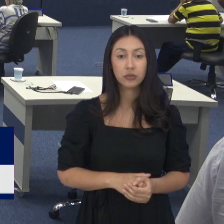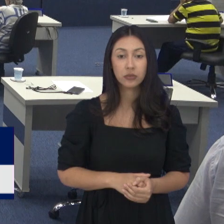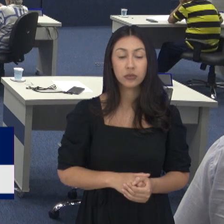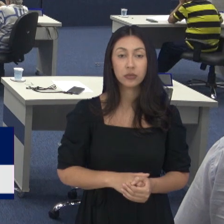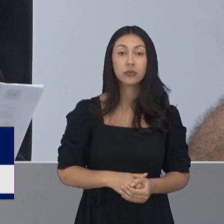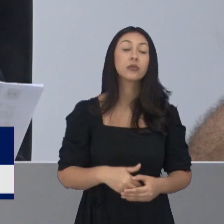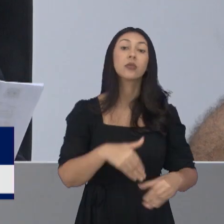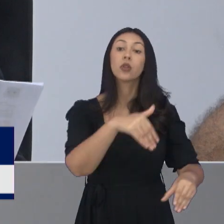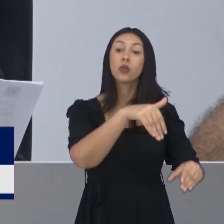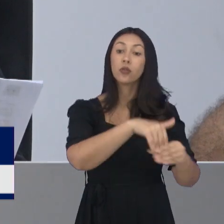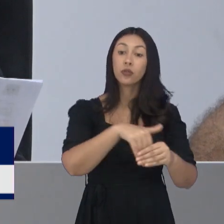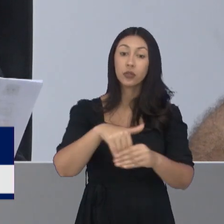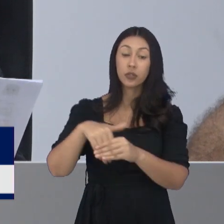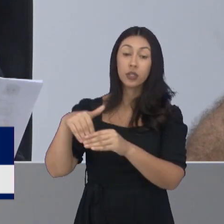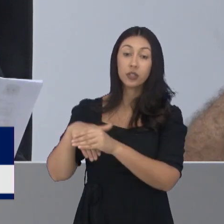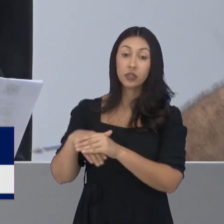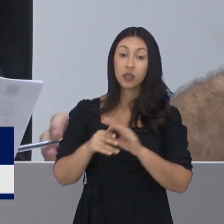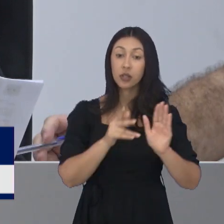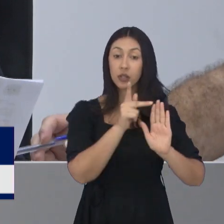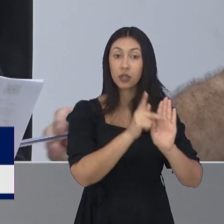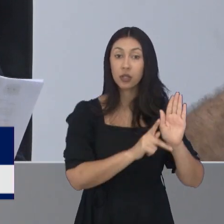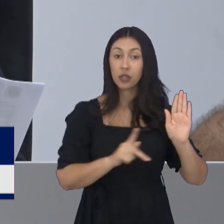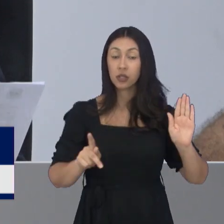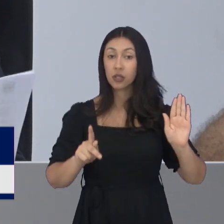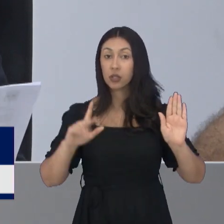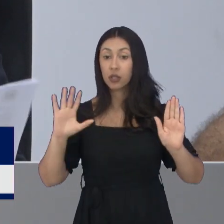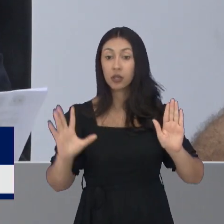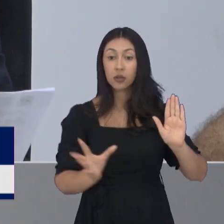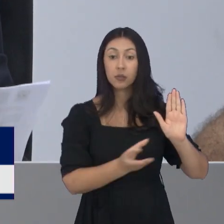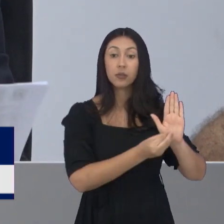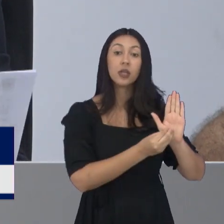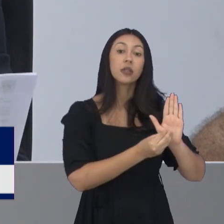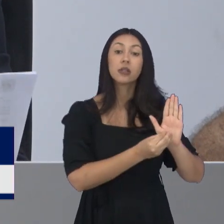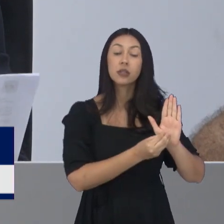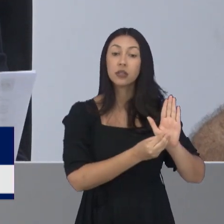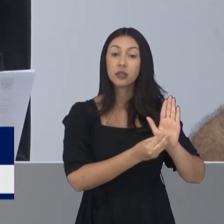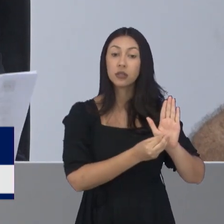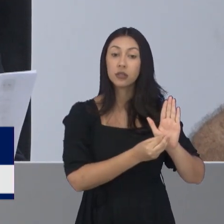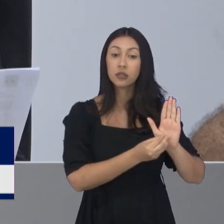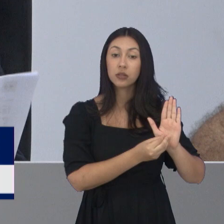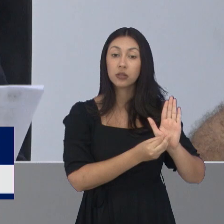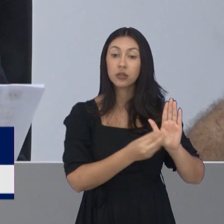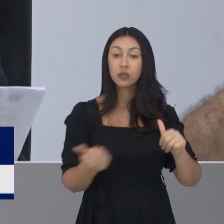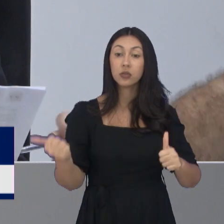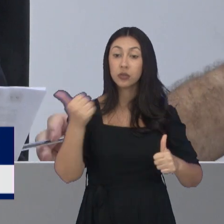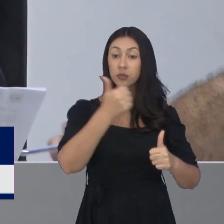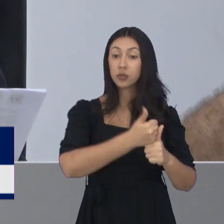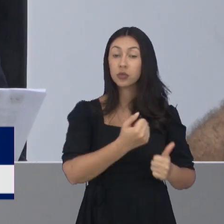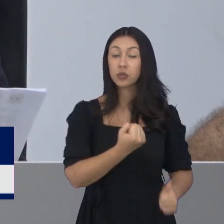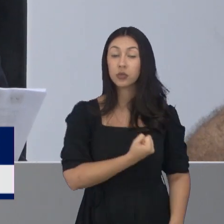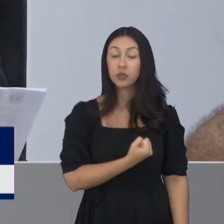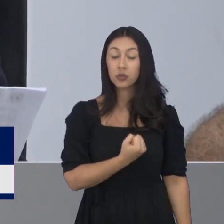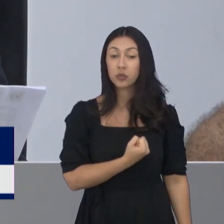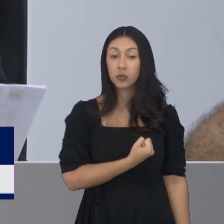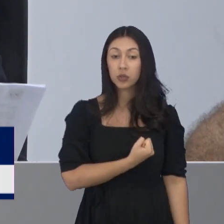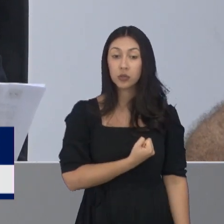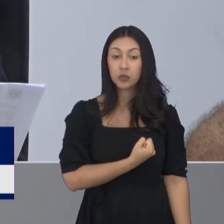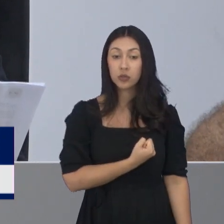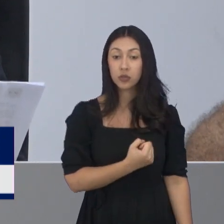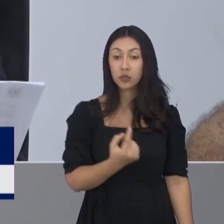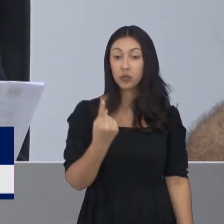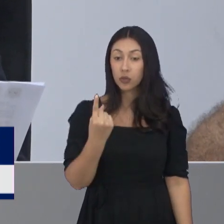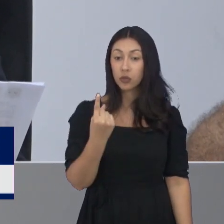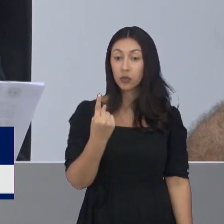Em votação, a tramitação da emenda do substitutivo número